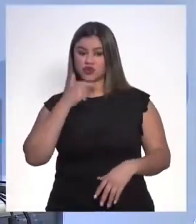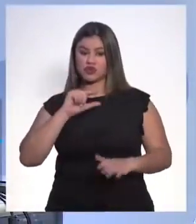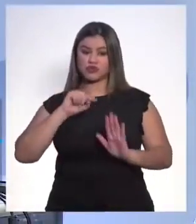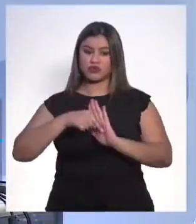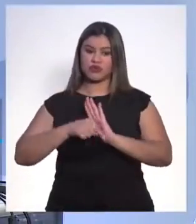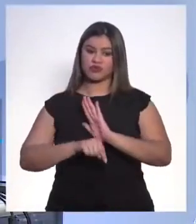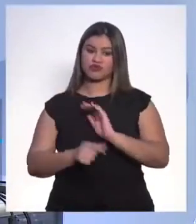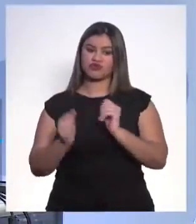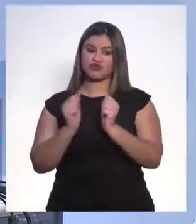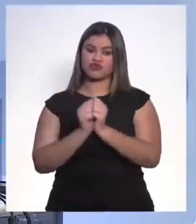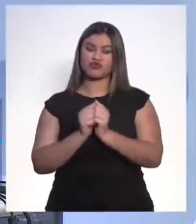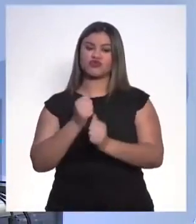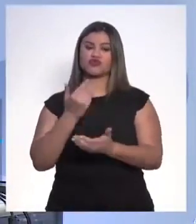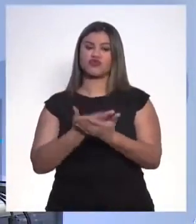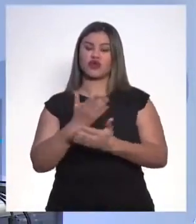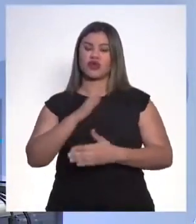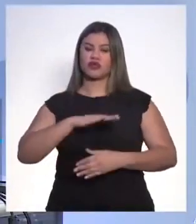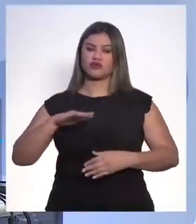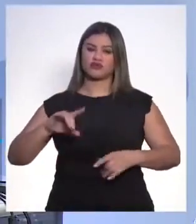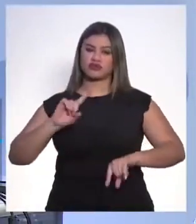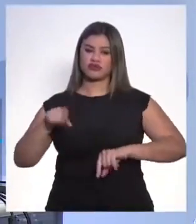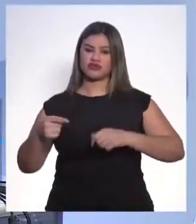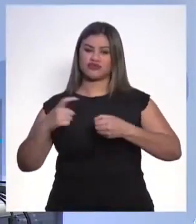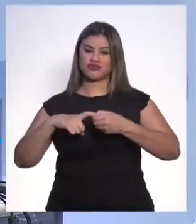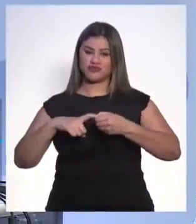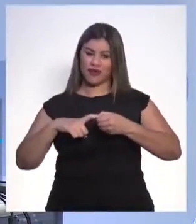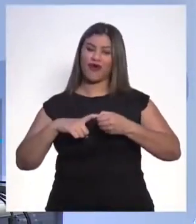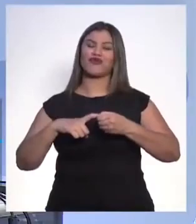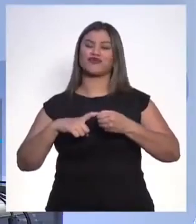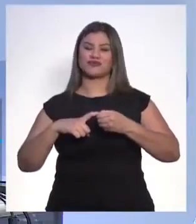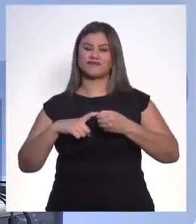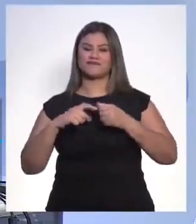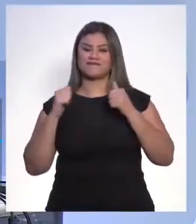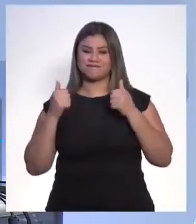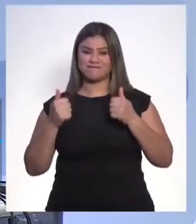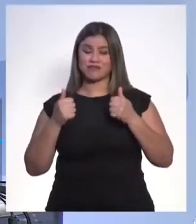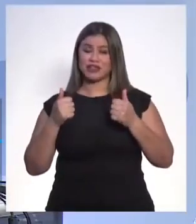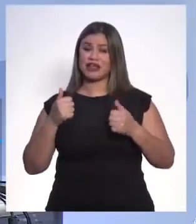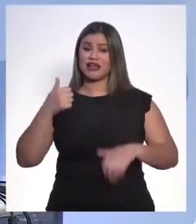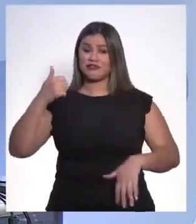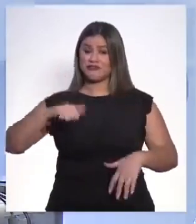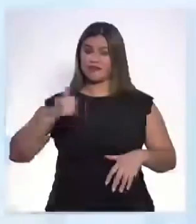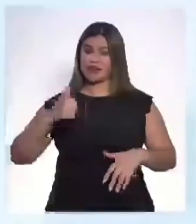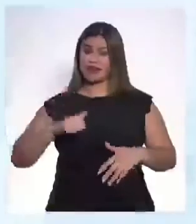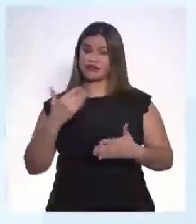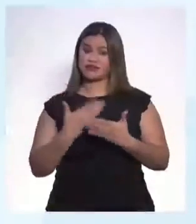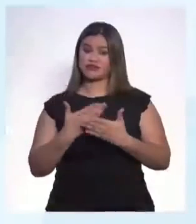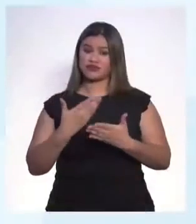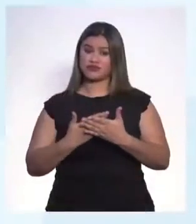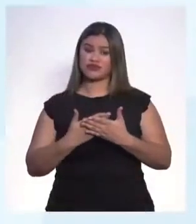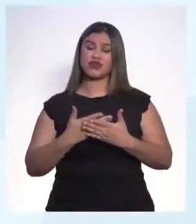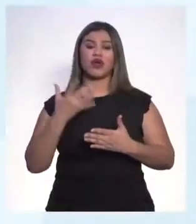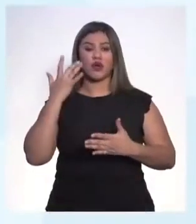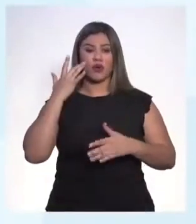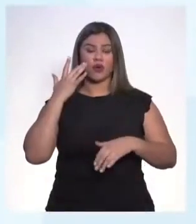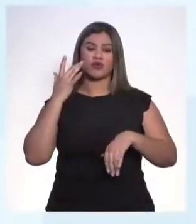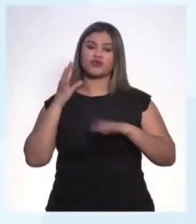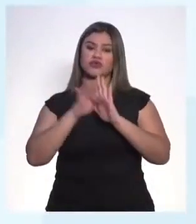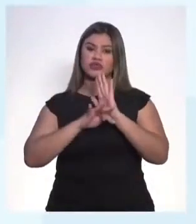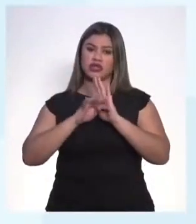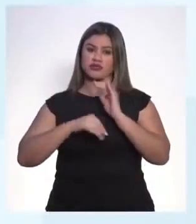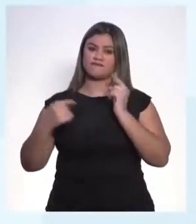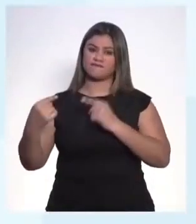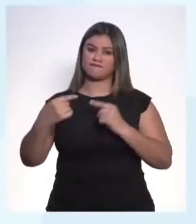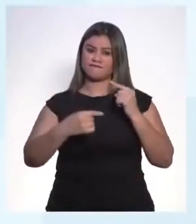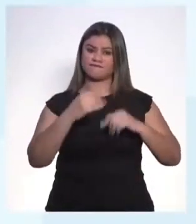aprofundar isso com o seu aluno, a gente volta nessa aula a partir daí. Não esqueçam de avaliar nossa aula, eu acho que rendeu muito em relação ao texto, a discussão